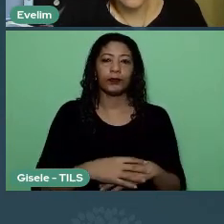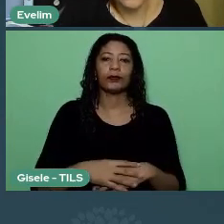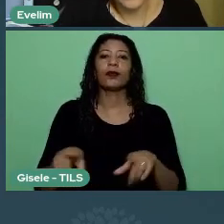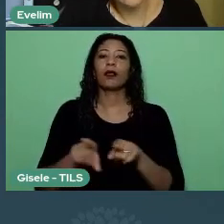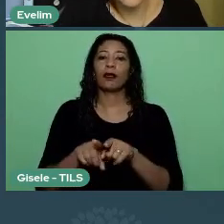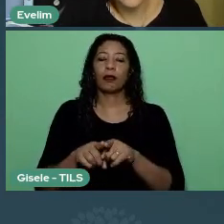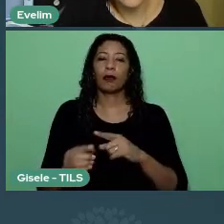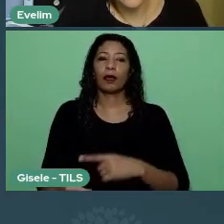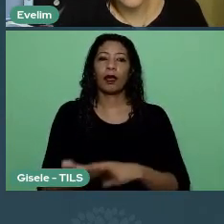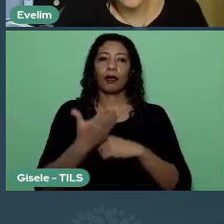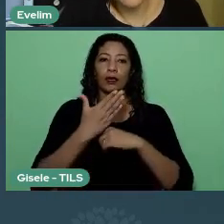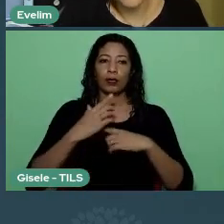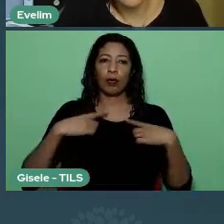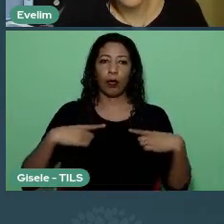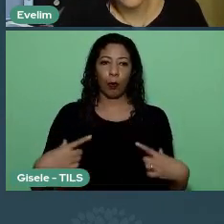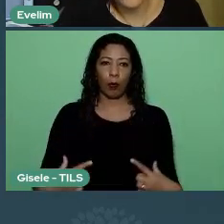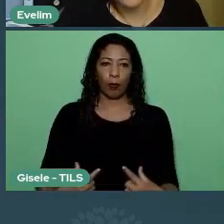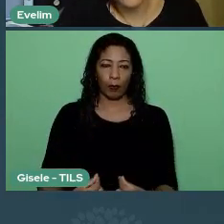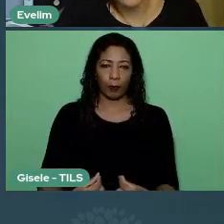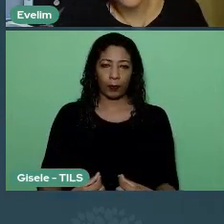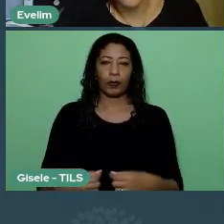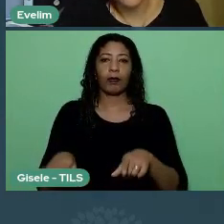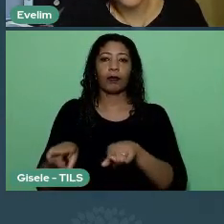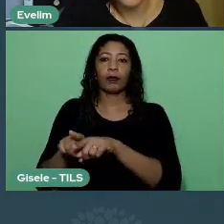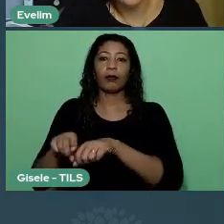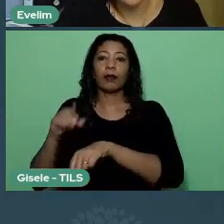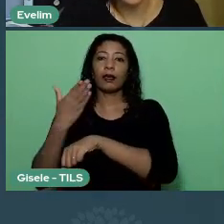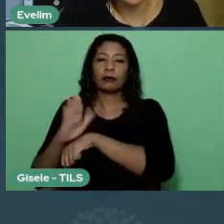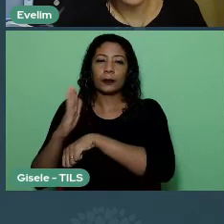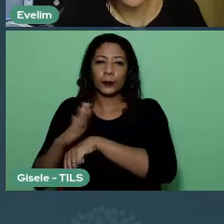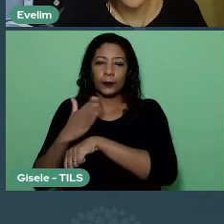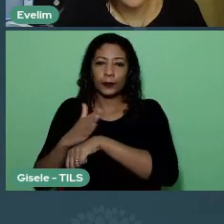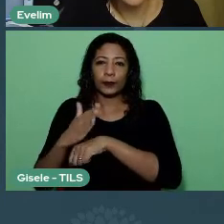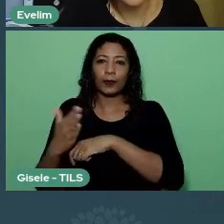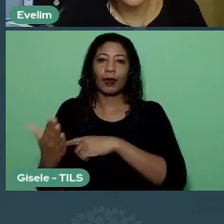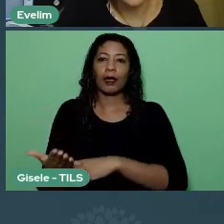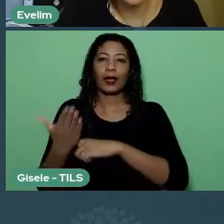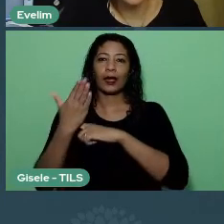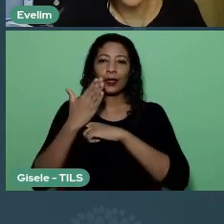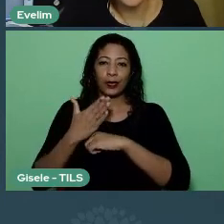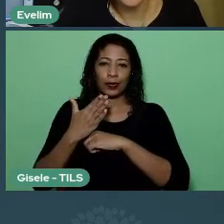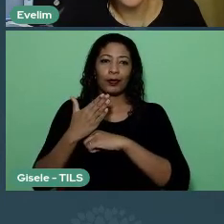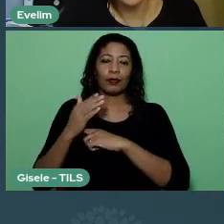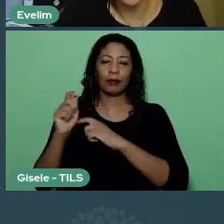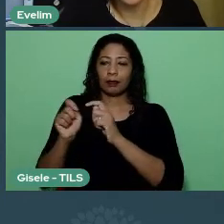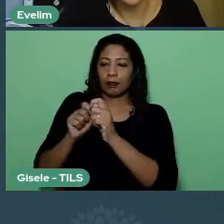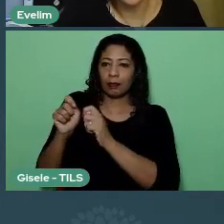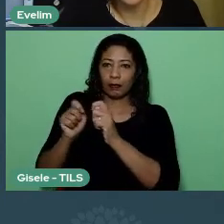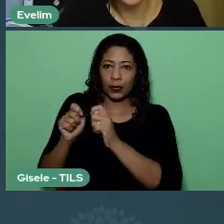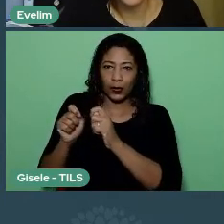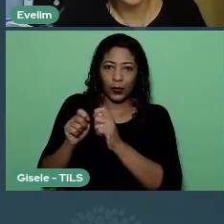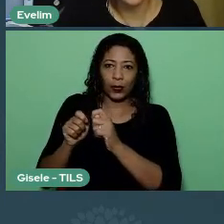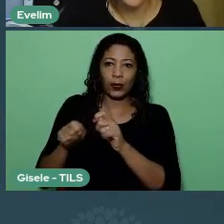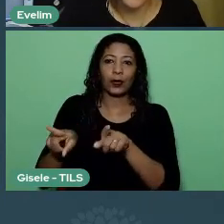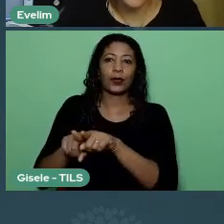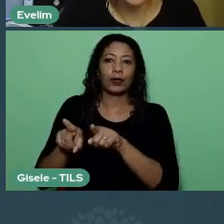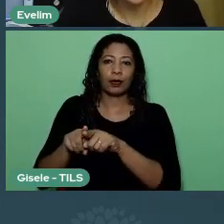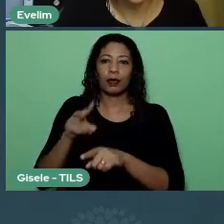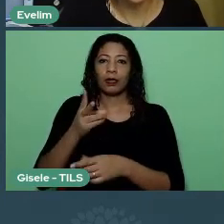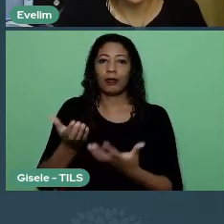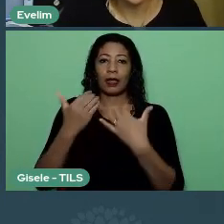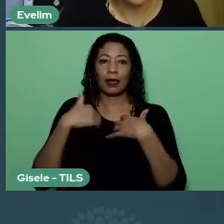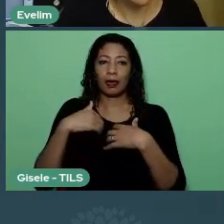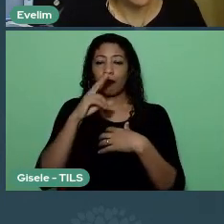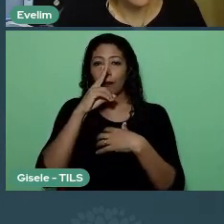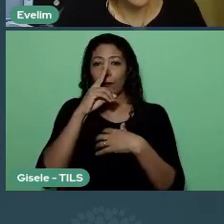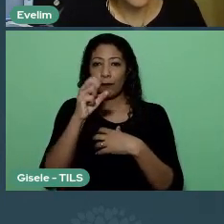na função pulmonar, e o treinamento muscular respiratório pode reduzir dispneia, auxiliar controle clínico, aumentar a força muscular